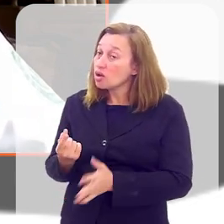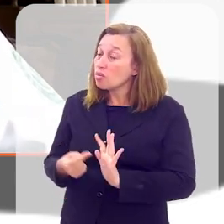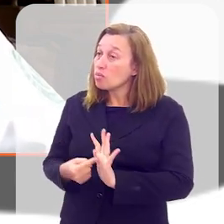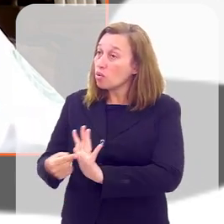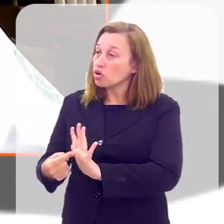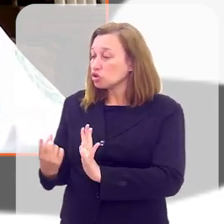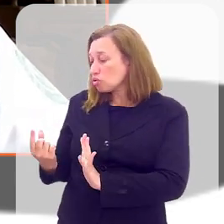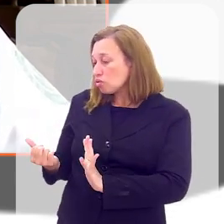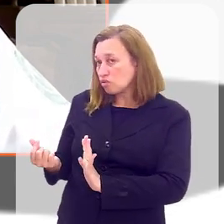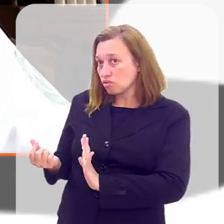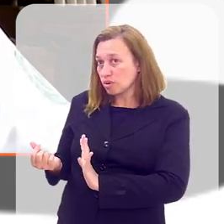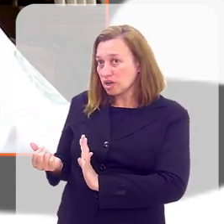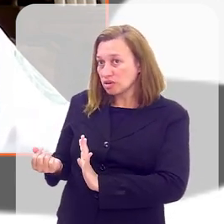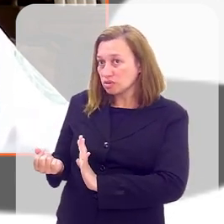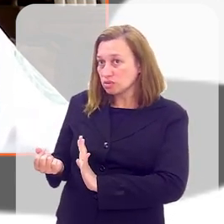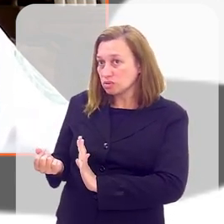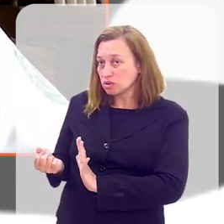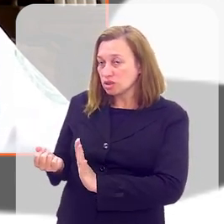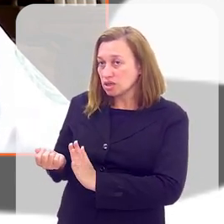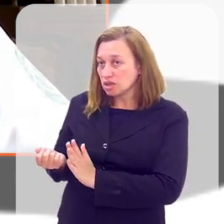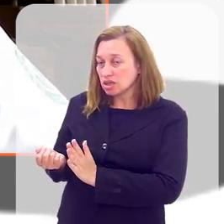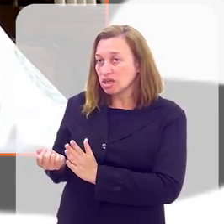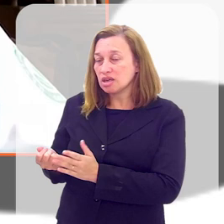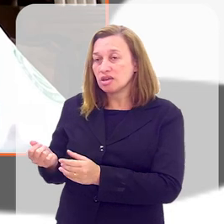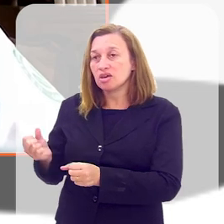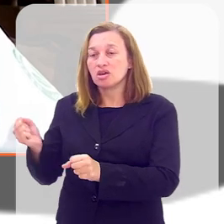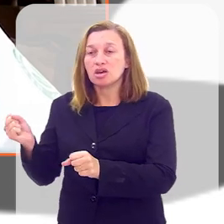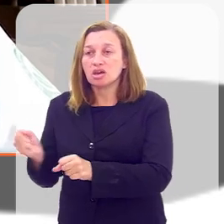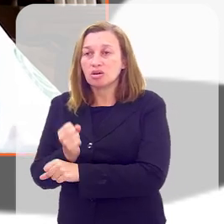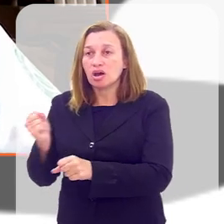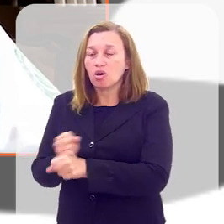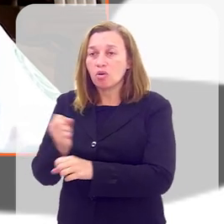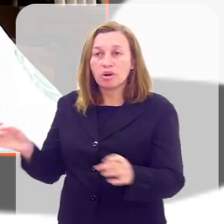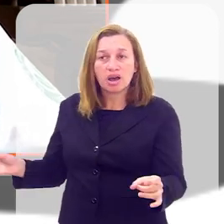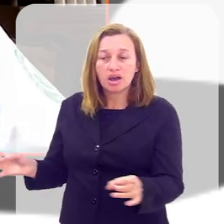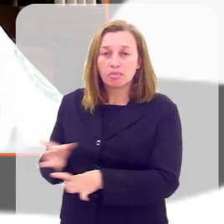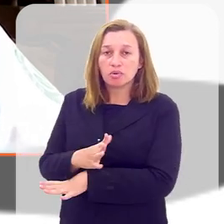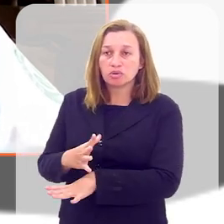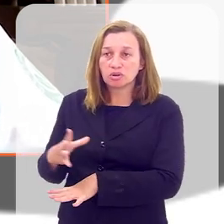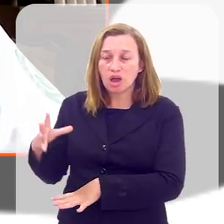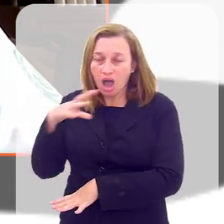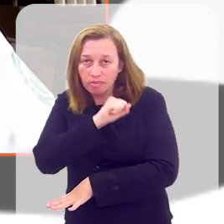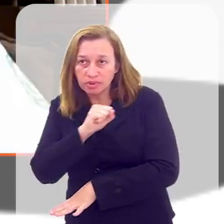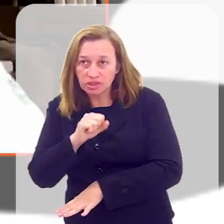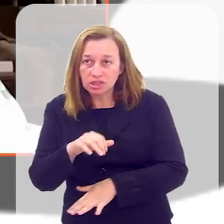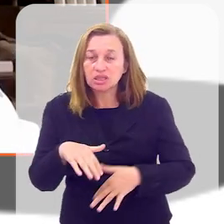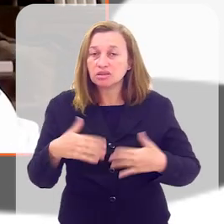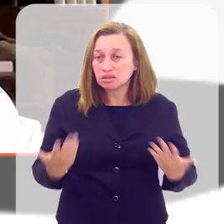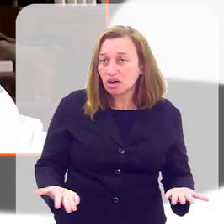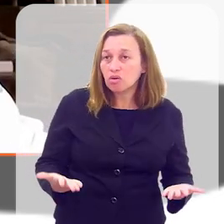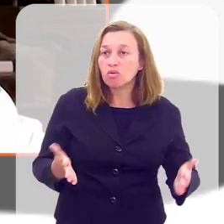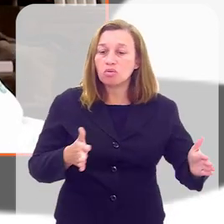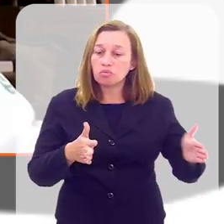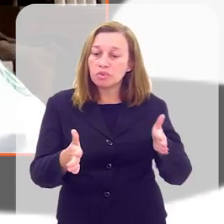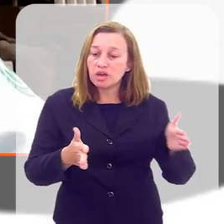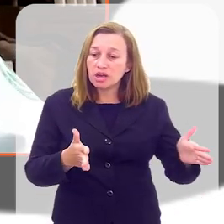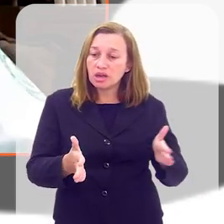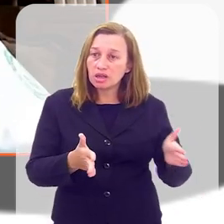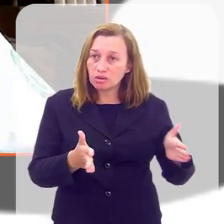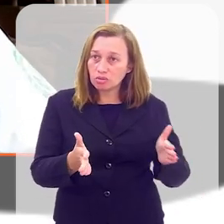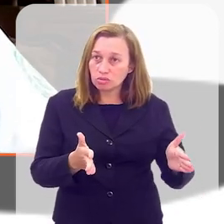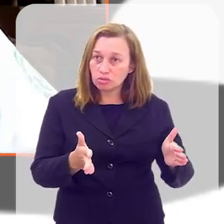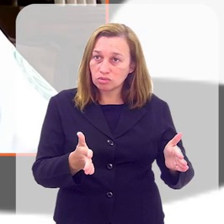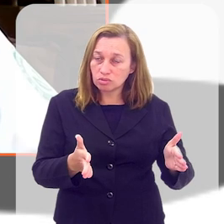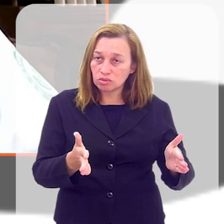não tem não tem surpresas exatamente por causa dessa dessa condição de prazo né